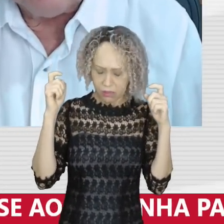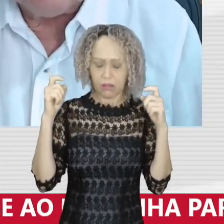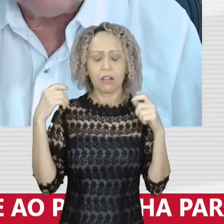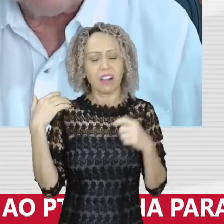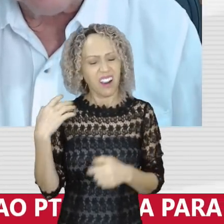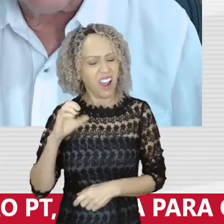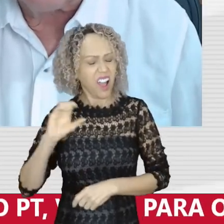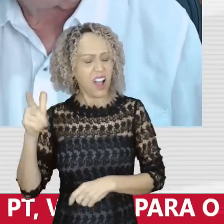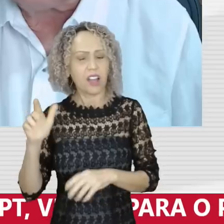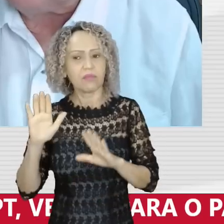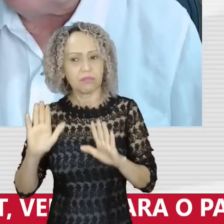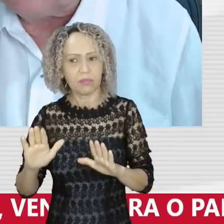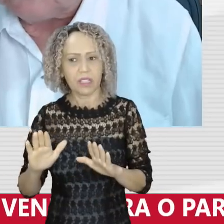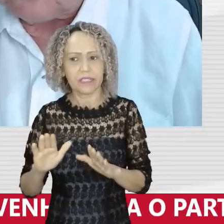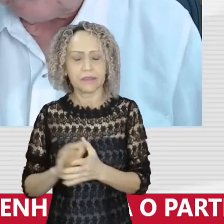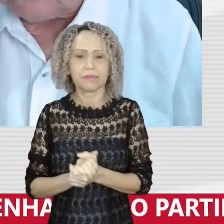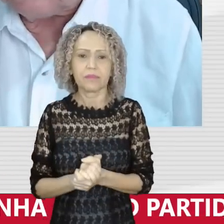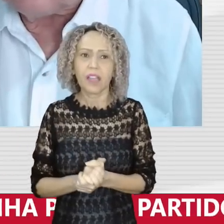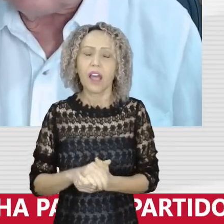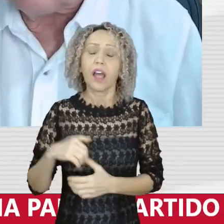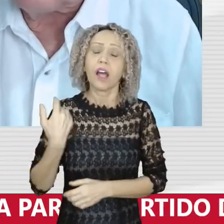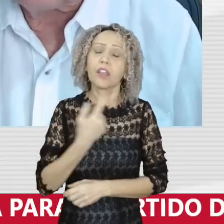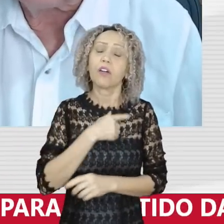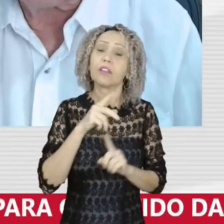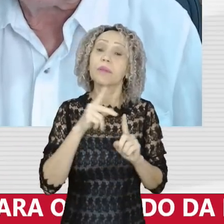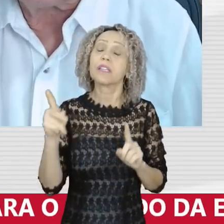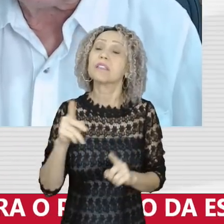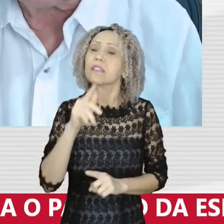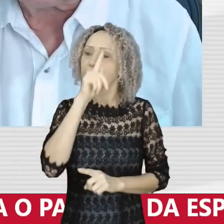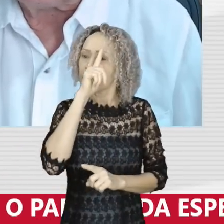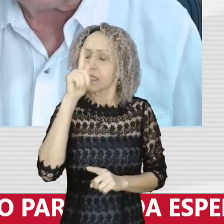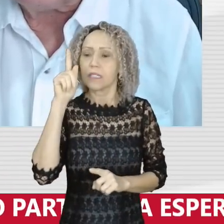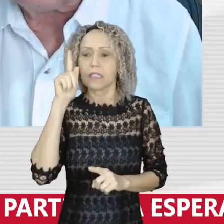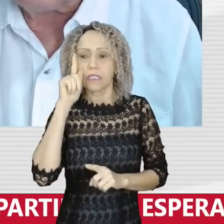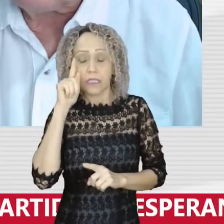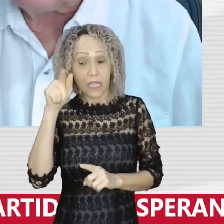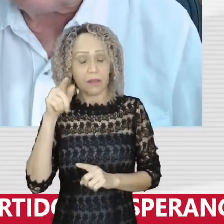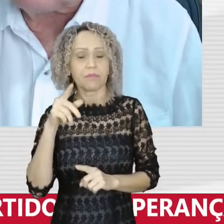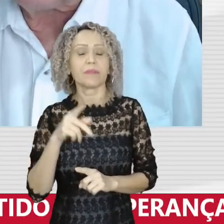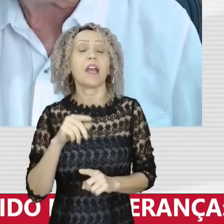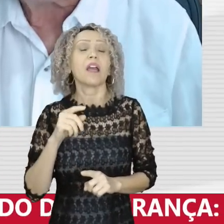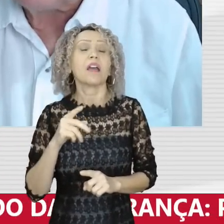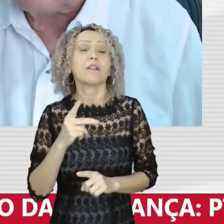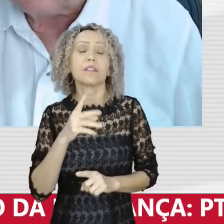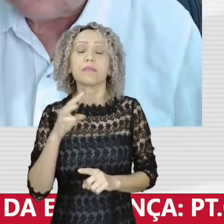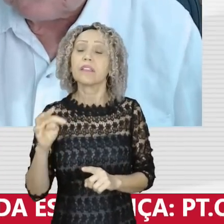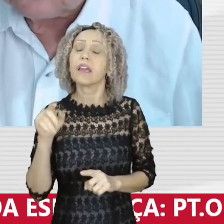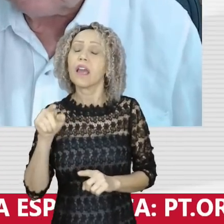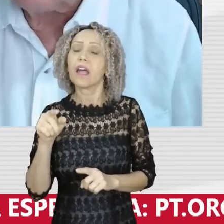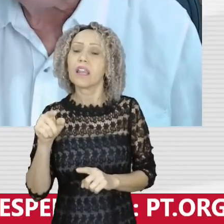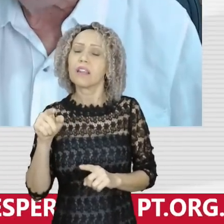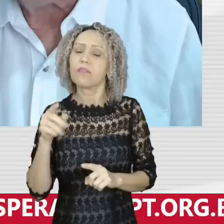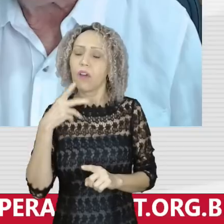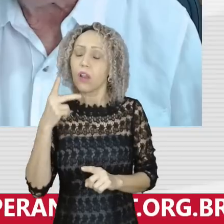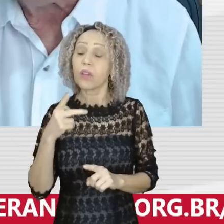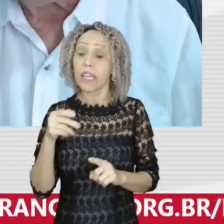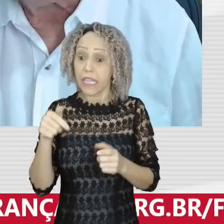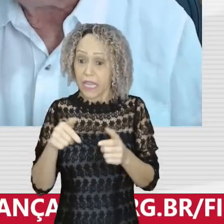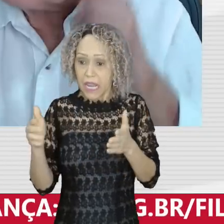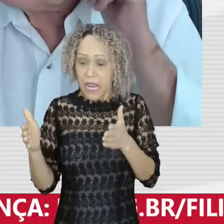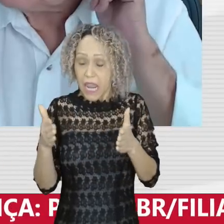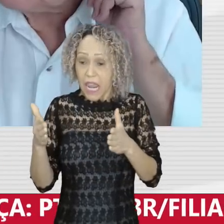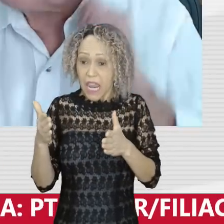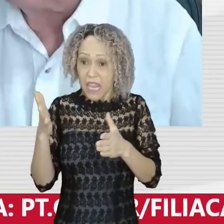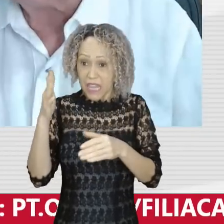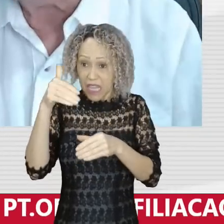a Gleisi falou muito logo do início, a nossa presidenta, que seria as eleições das nossas vidas, e é isso mesmo, né? Essa posse é